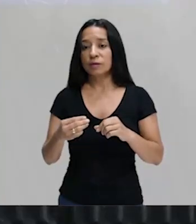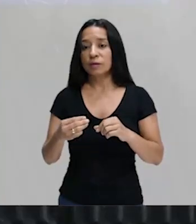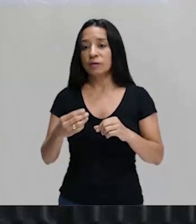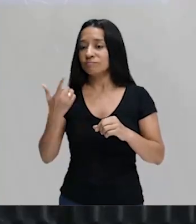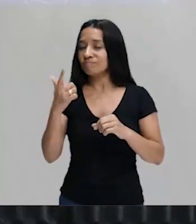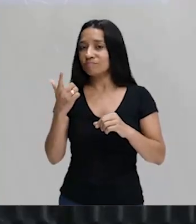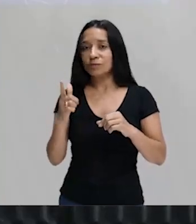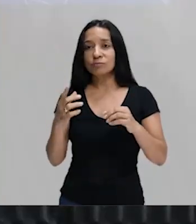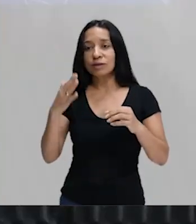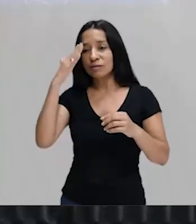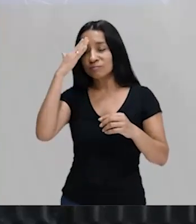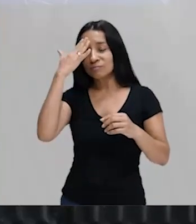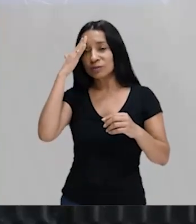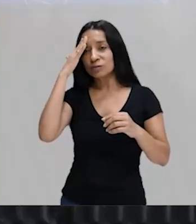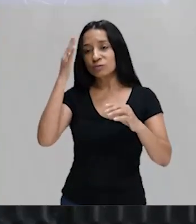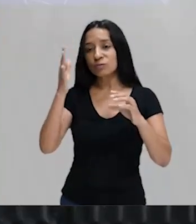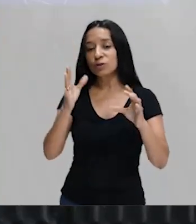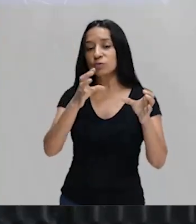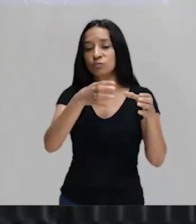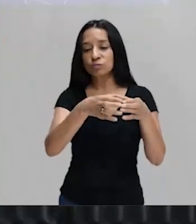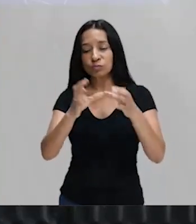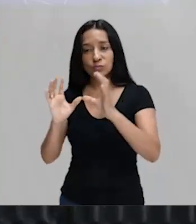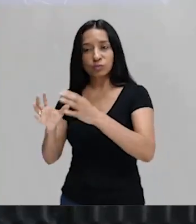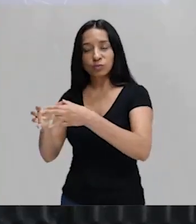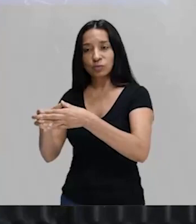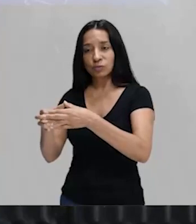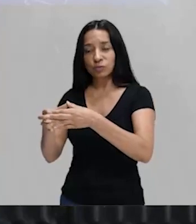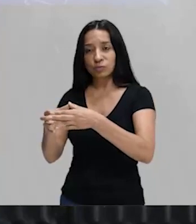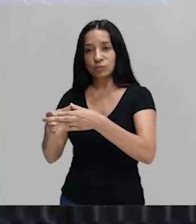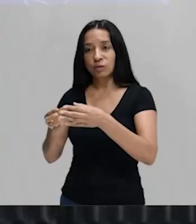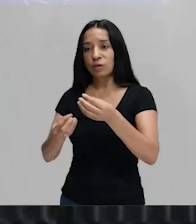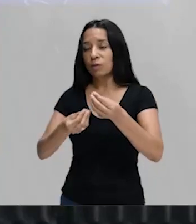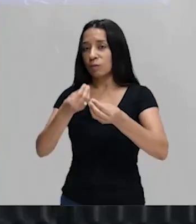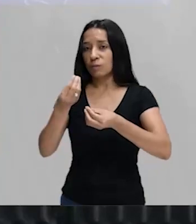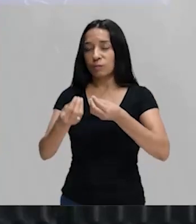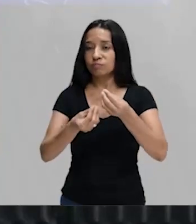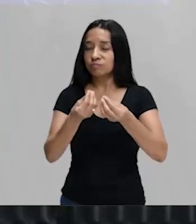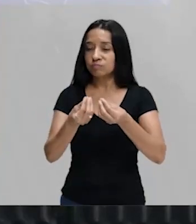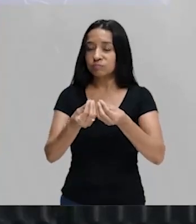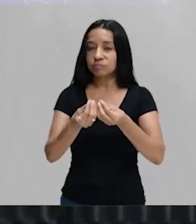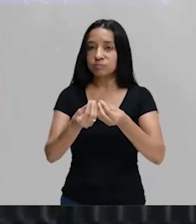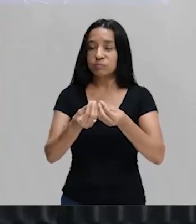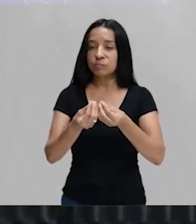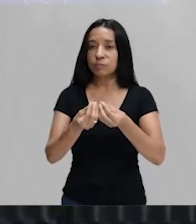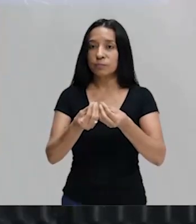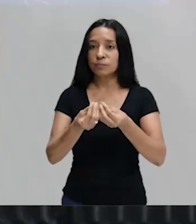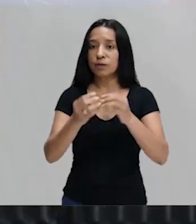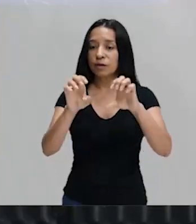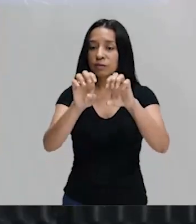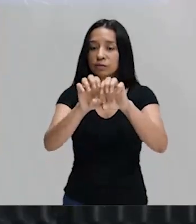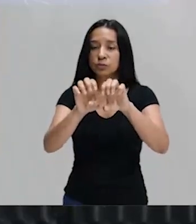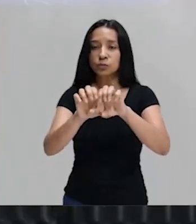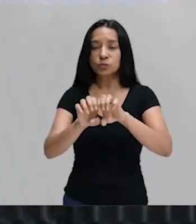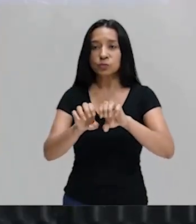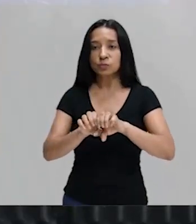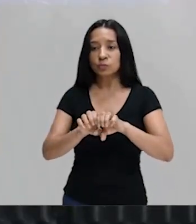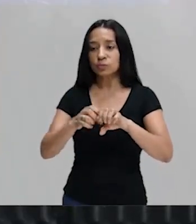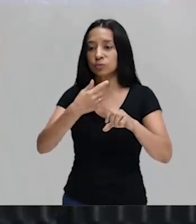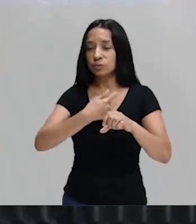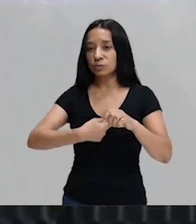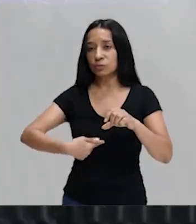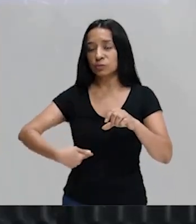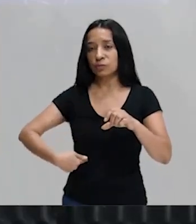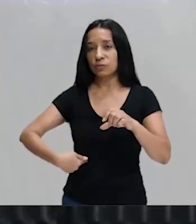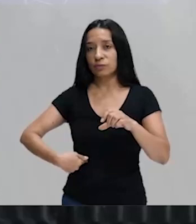entre liberais e conservadores. E isso, de certa forma, vai corroer a estrutura